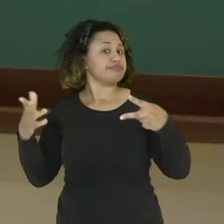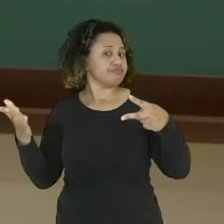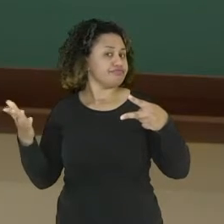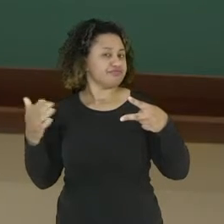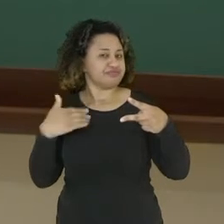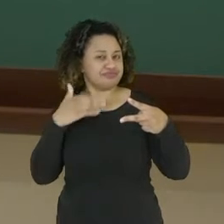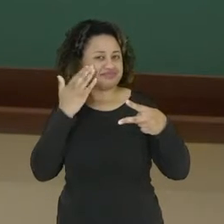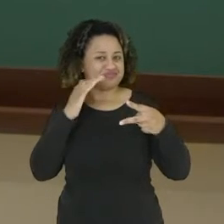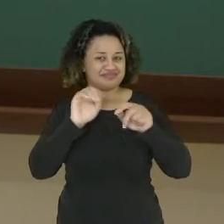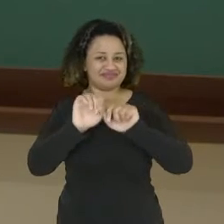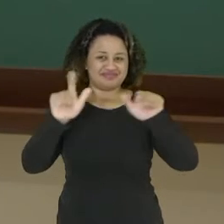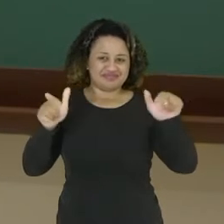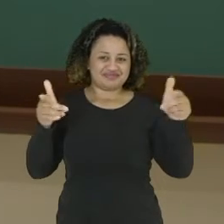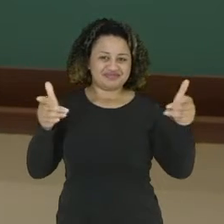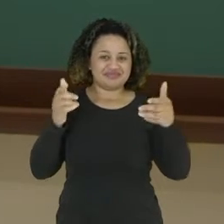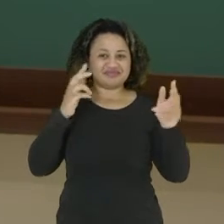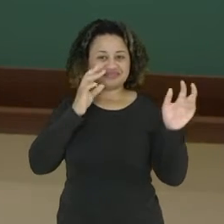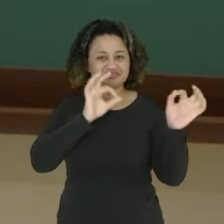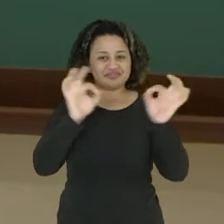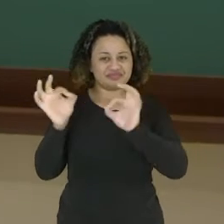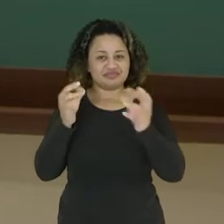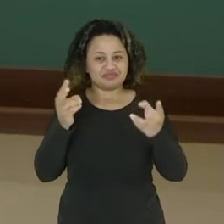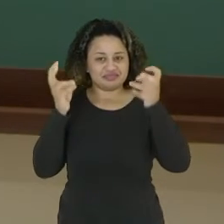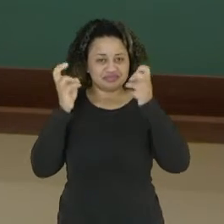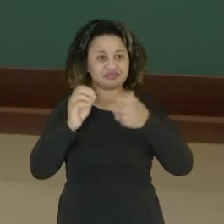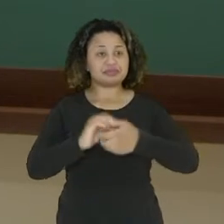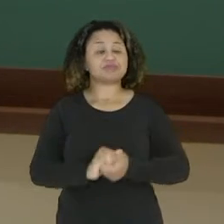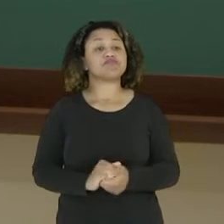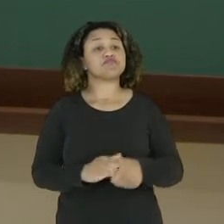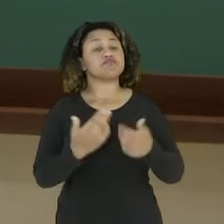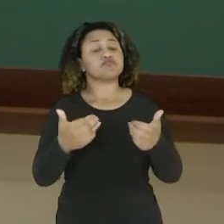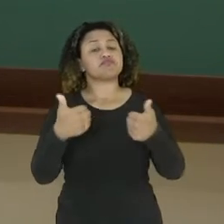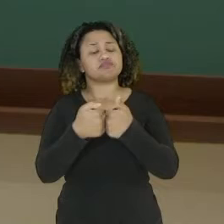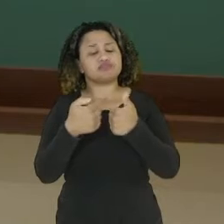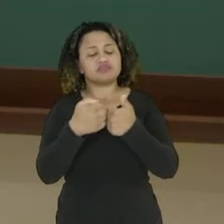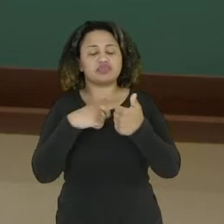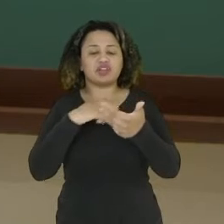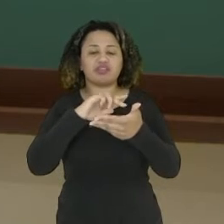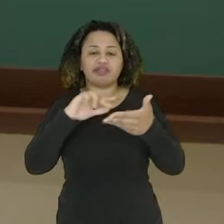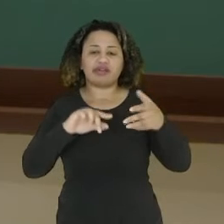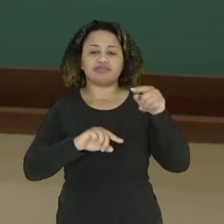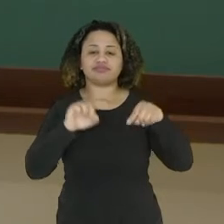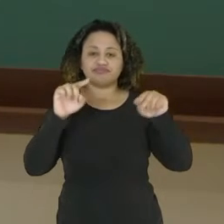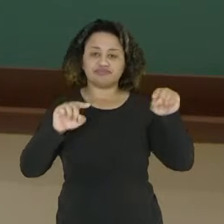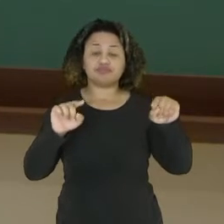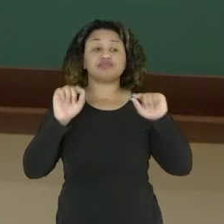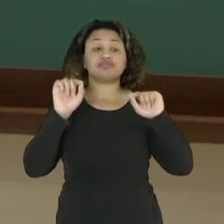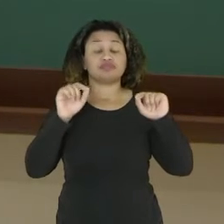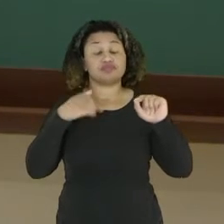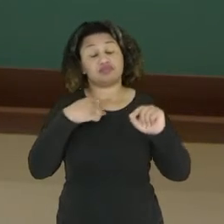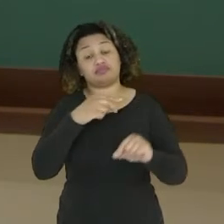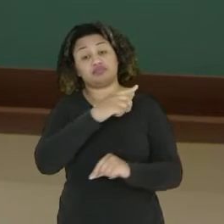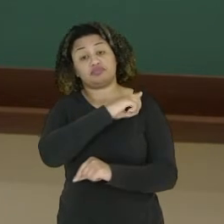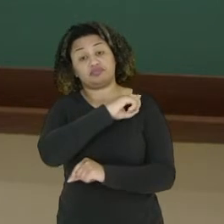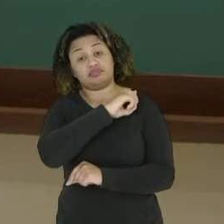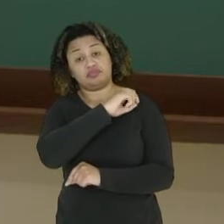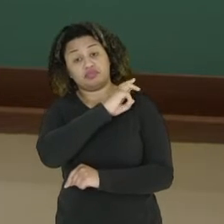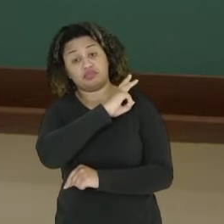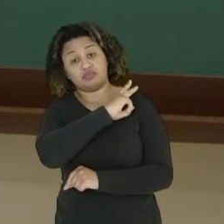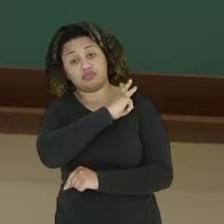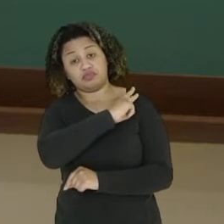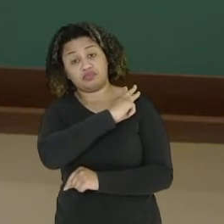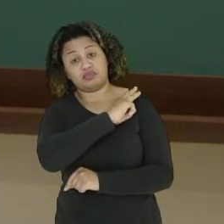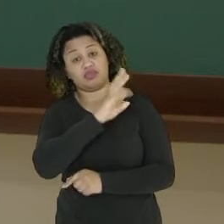pessoal, a física, você tem diversos níveis, né? E a ideia do ensino médio é que você compreenda